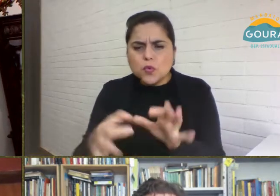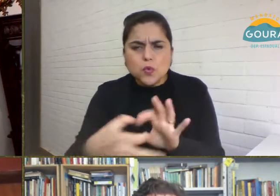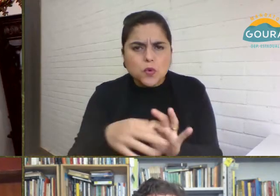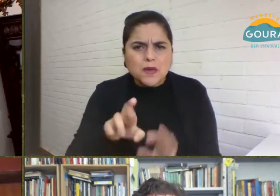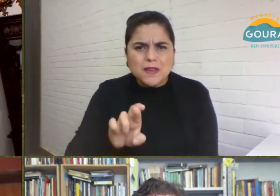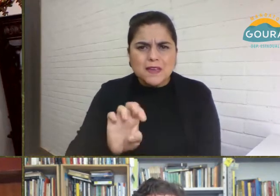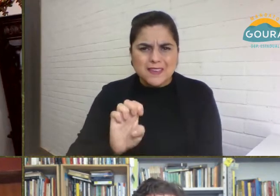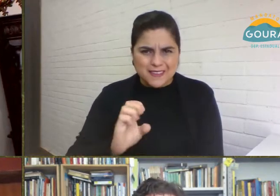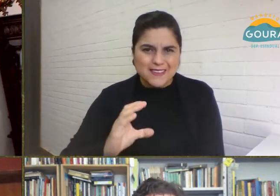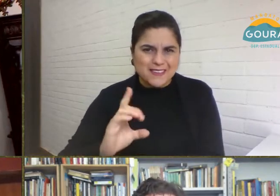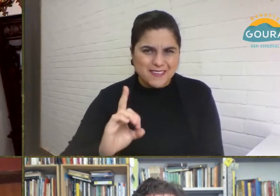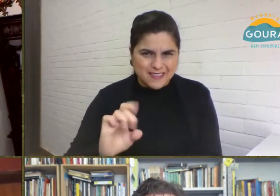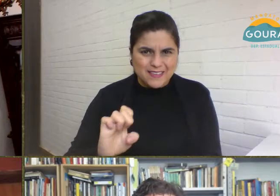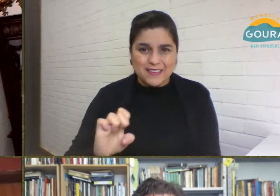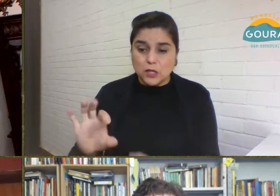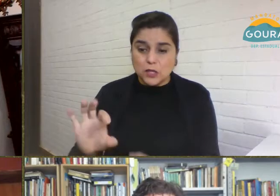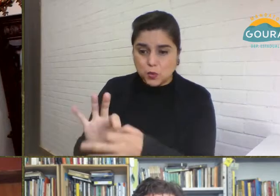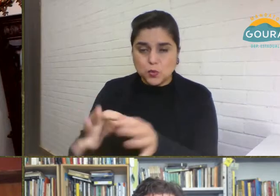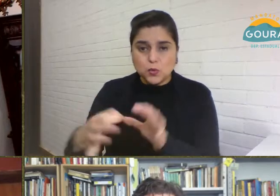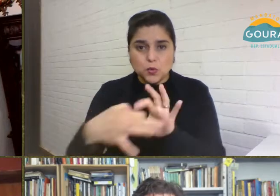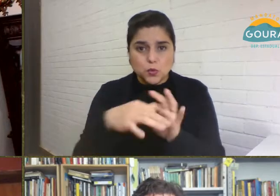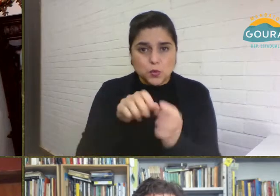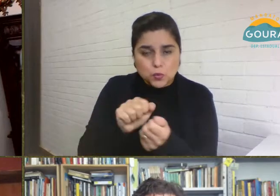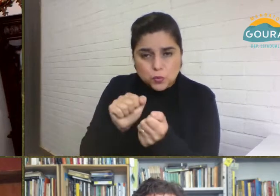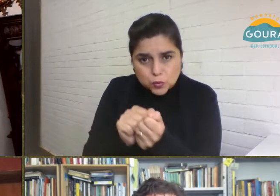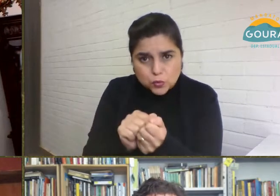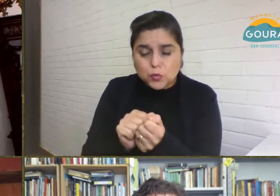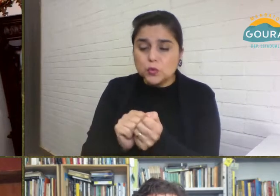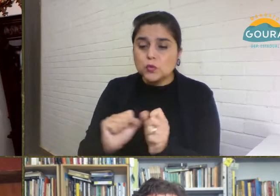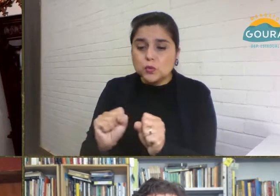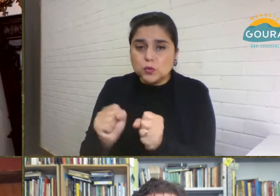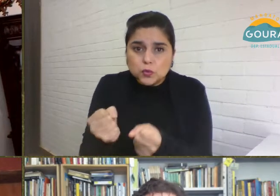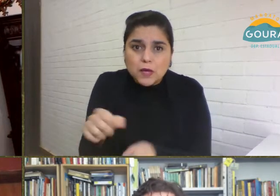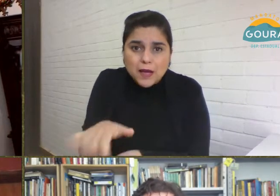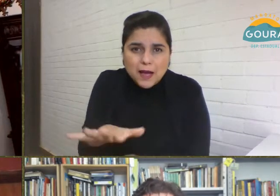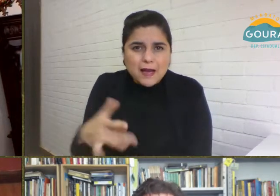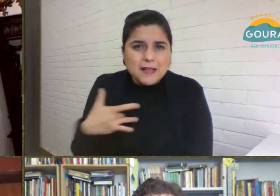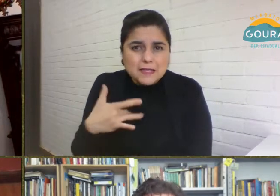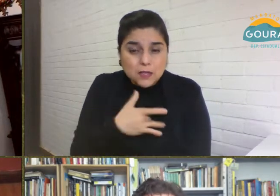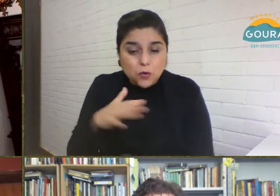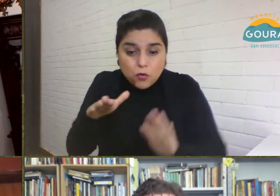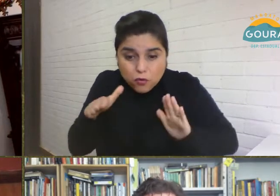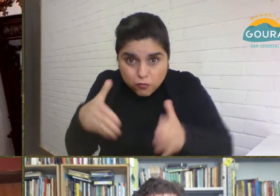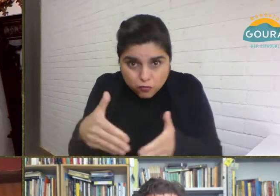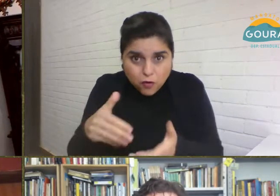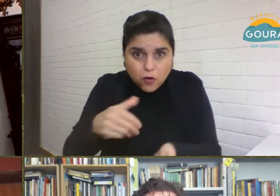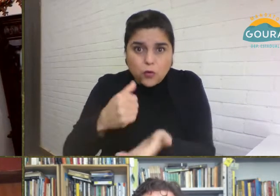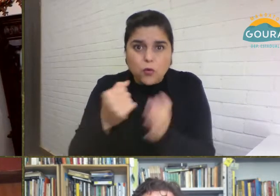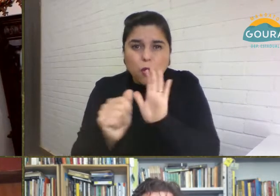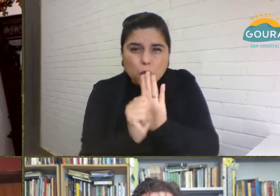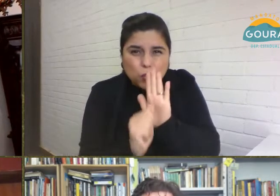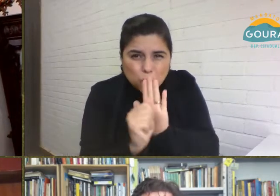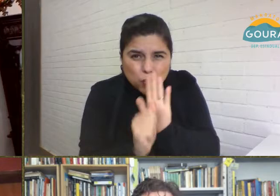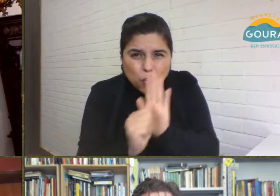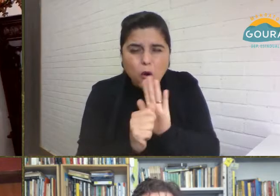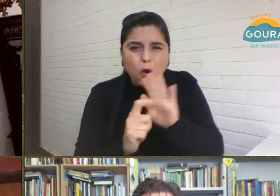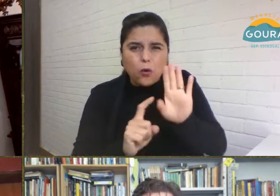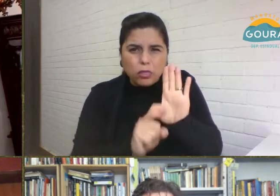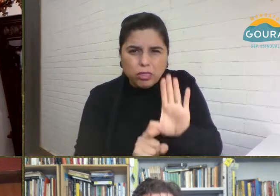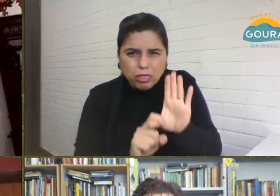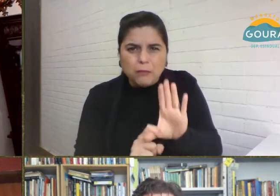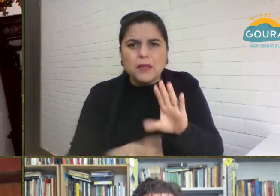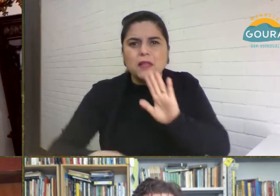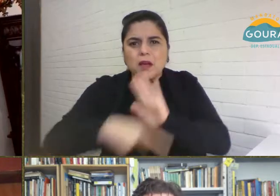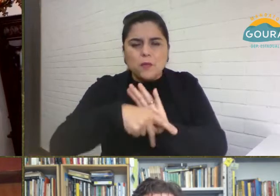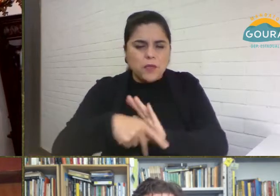cuidados de saúde dedicados especificamente aos problemas da droga e da toxicodependência, leia-se, na